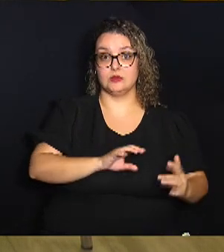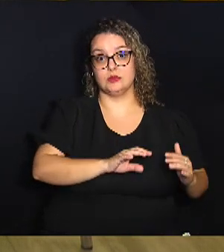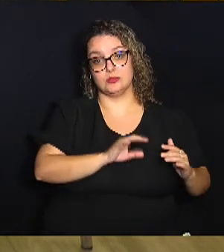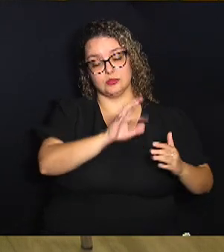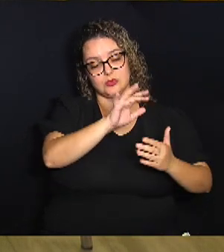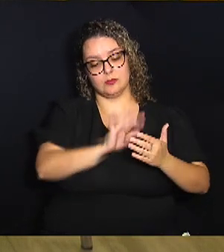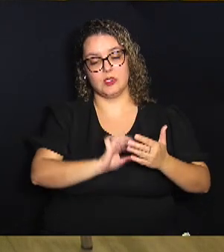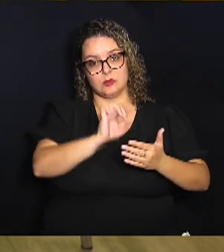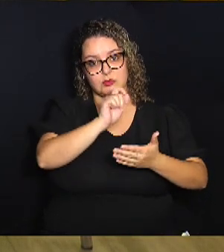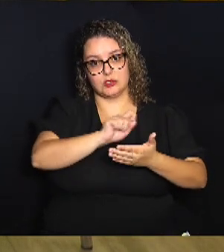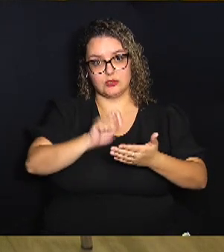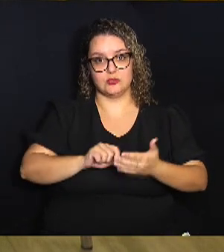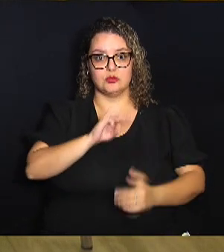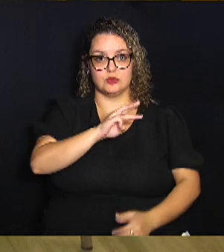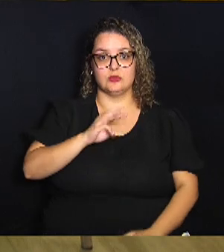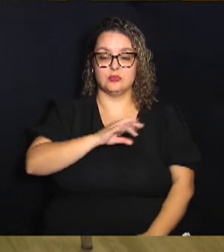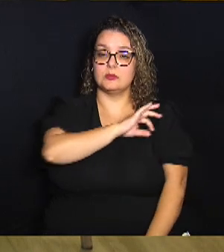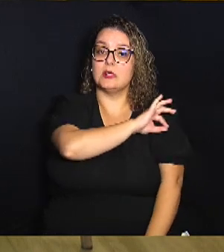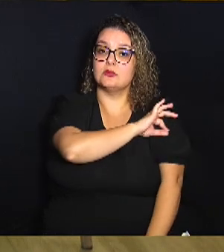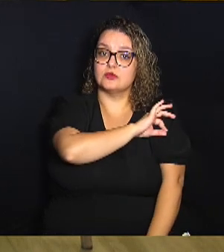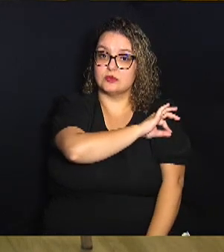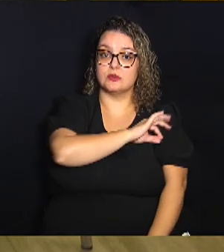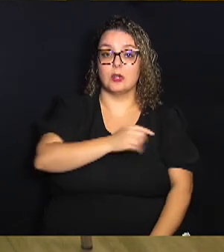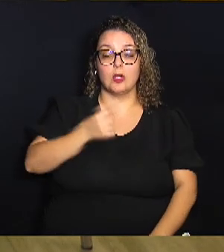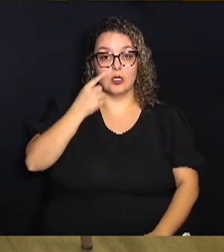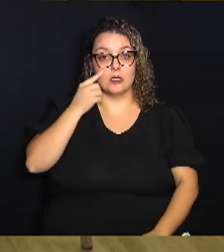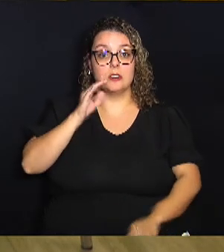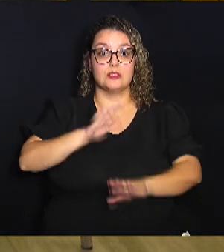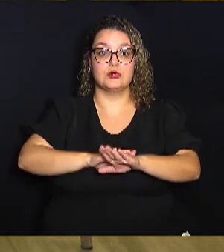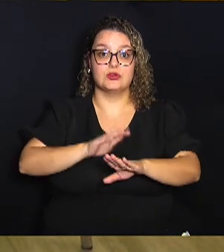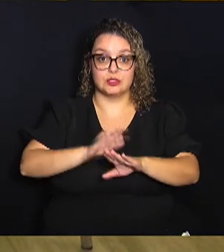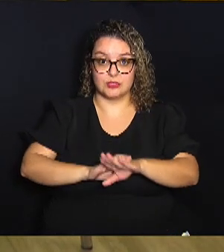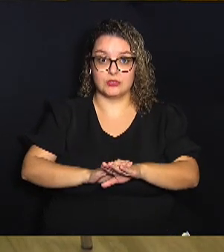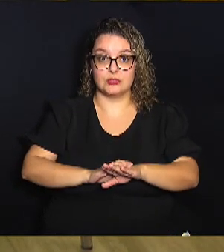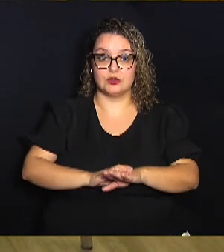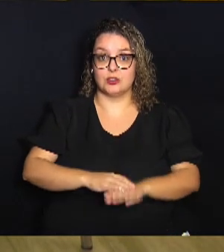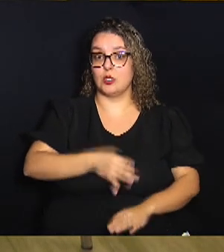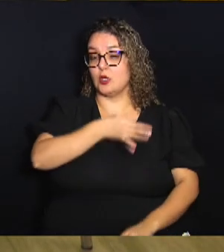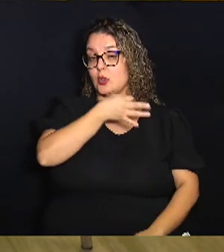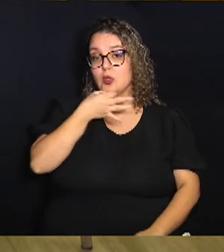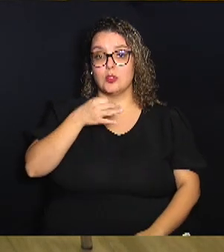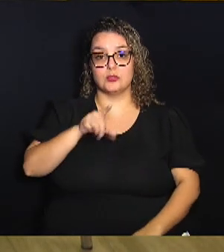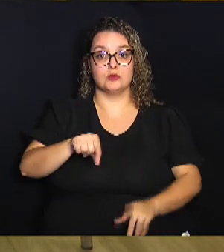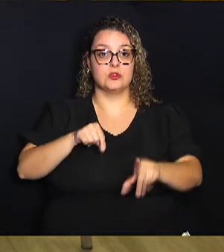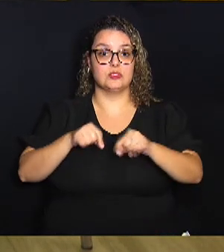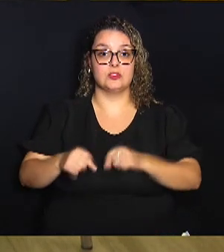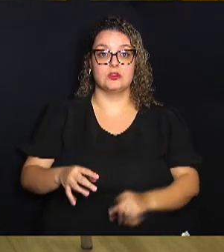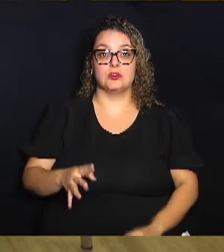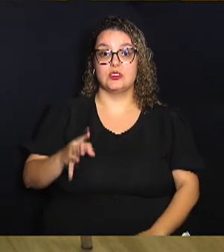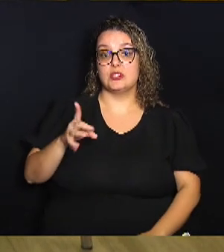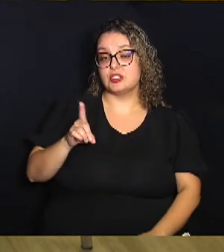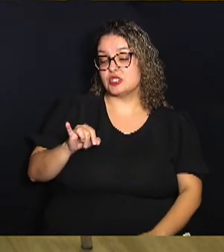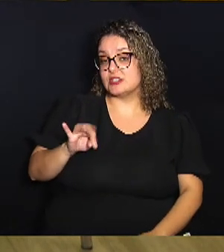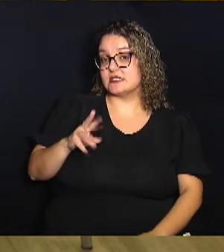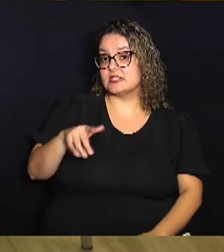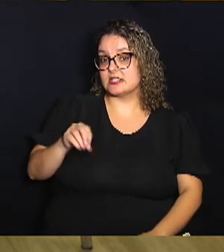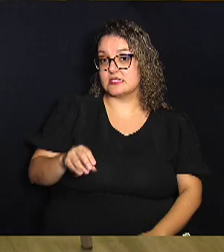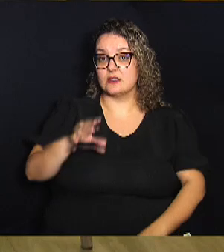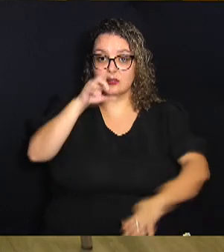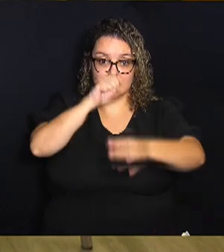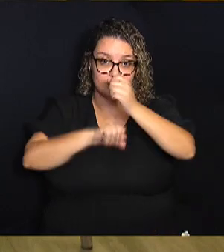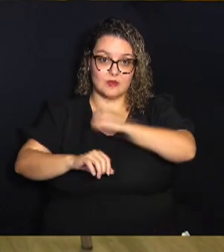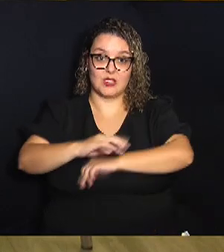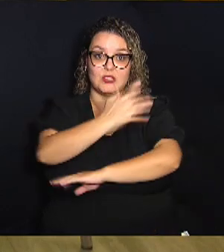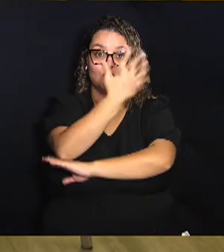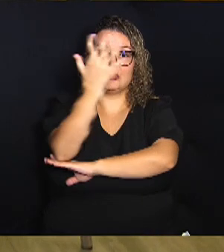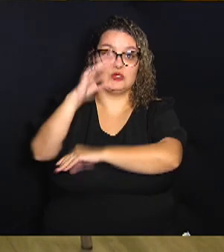formulário que está lá no site da Prefeitura. Olha, as atividades são ótimas opções de distração e aprendizado em meio à